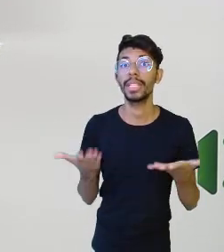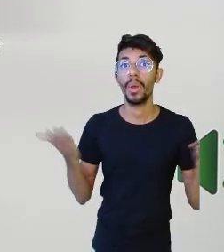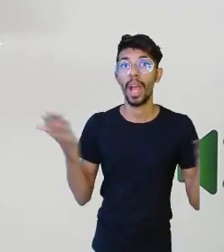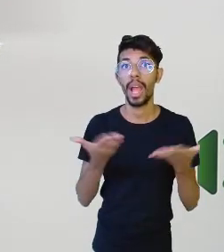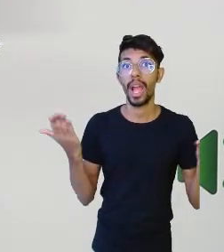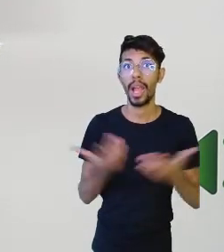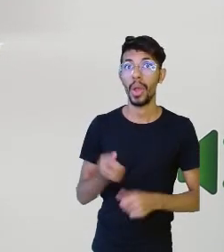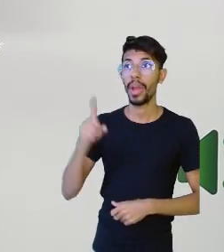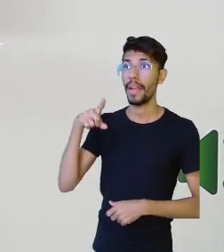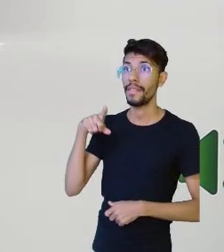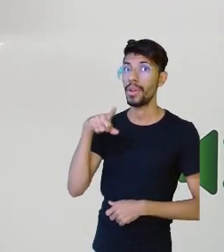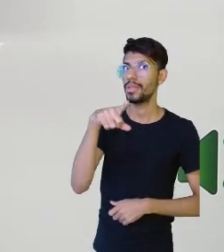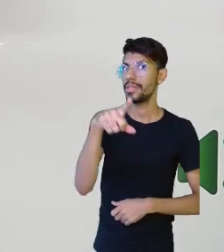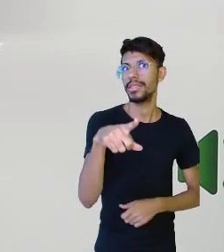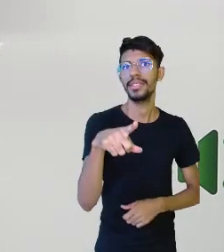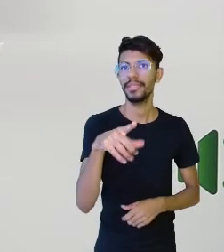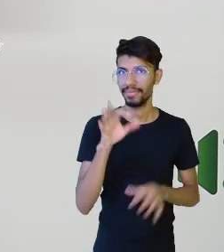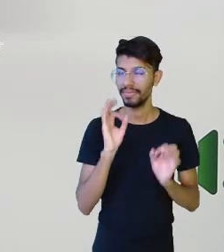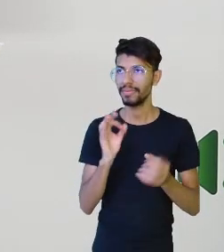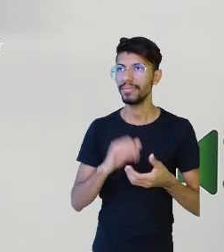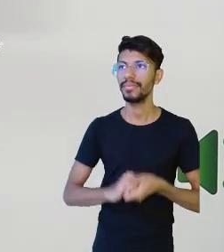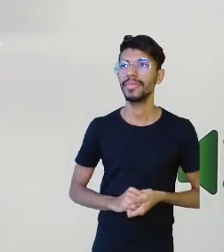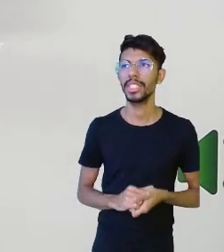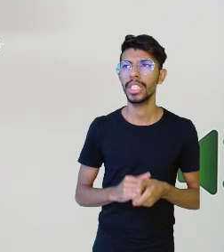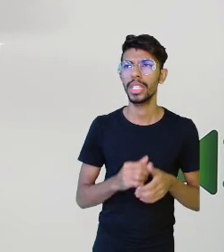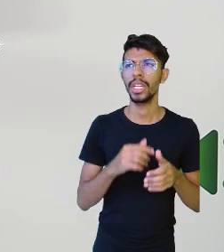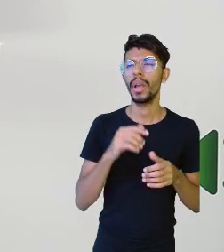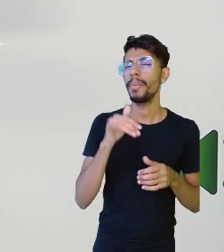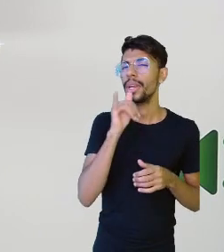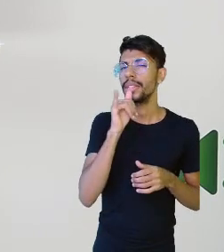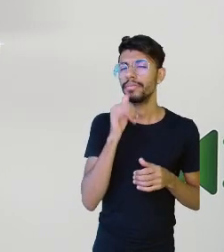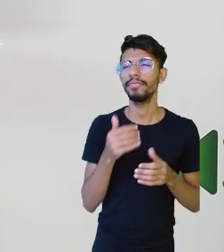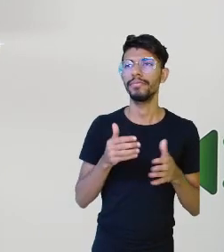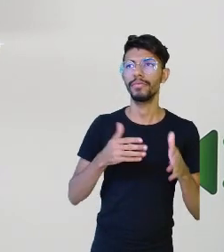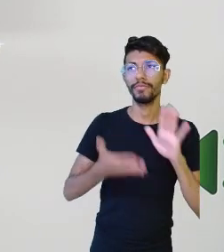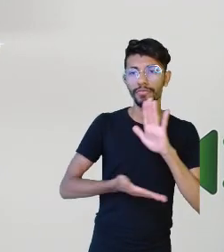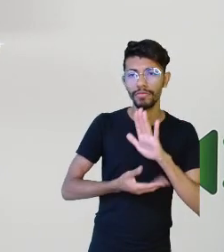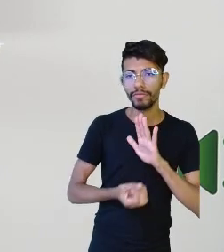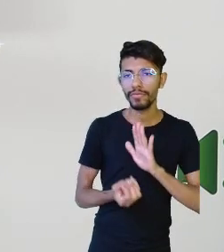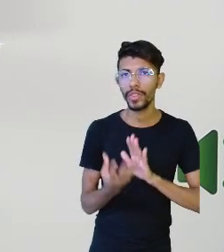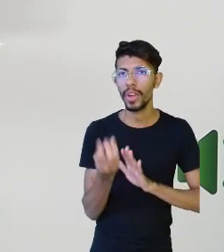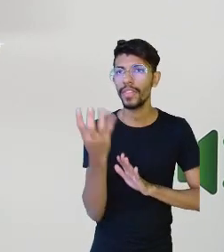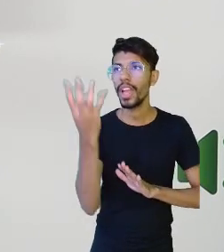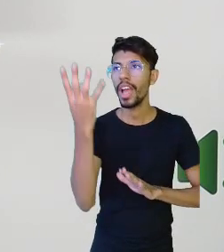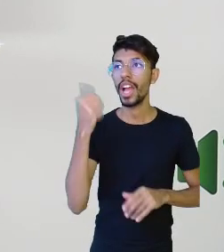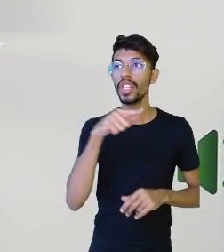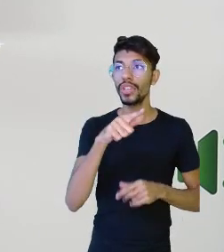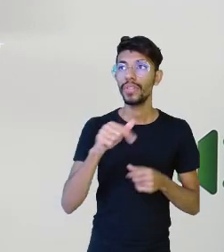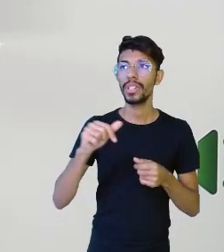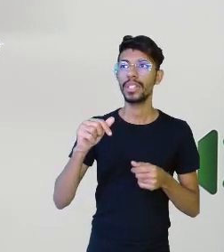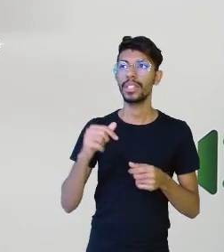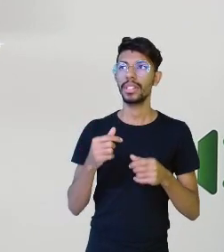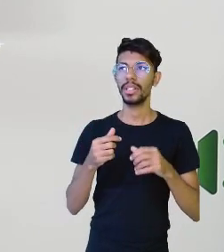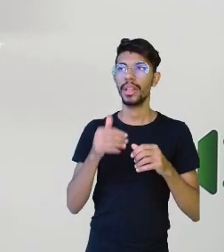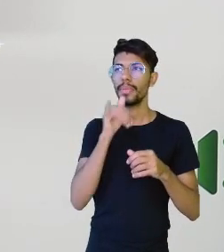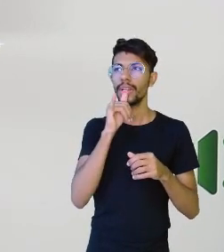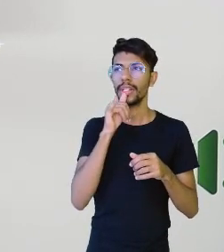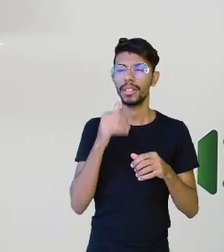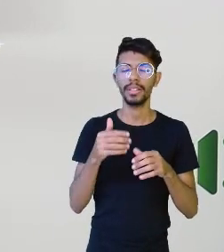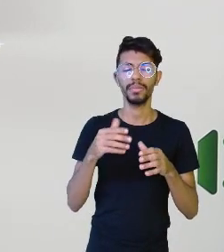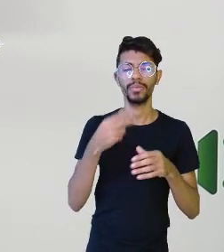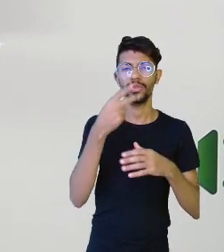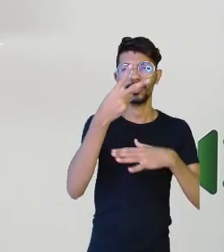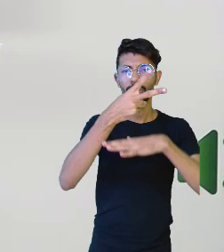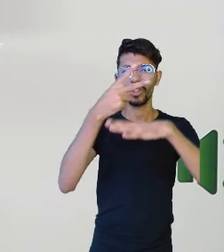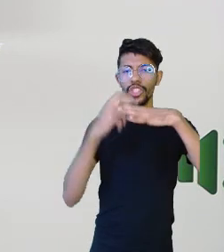Agora é com você. Se durante uma viagem você percorreu 2/5 do caminho pela